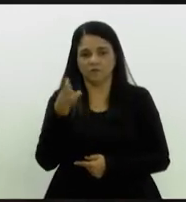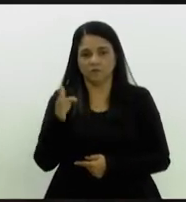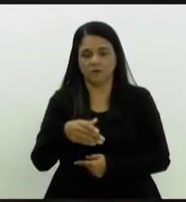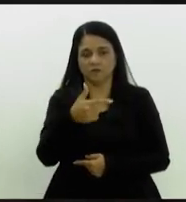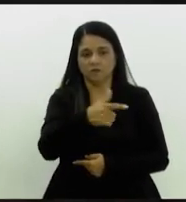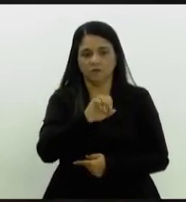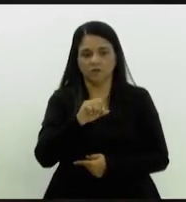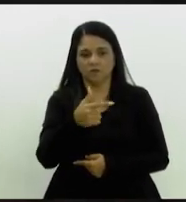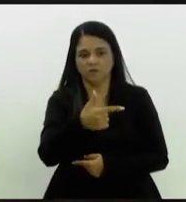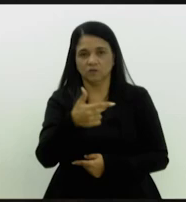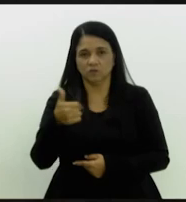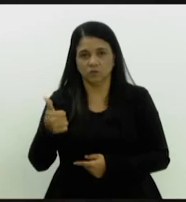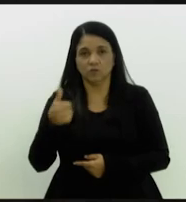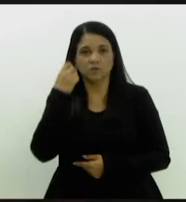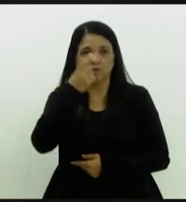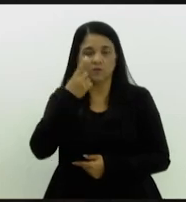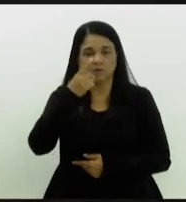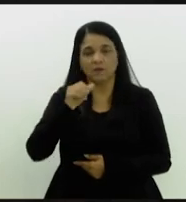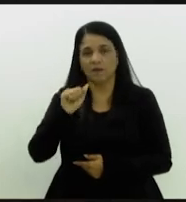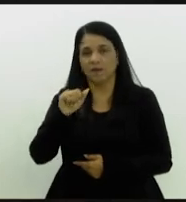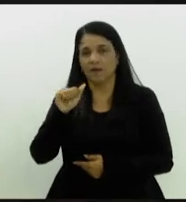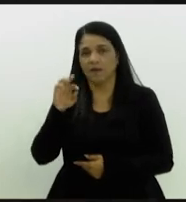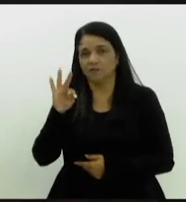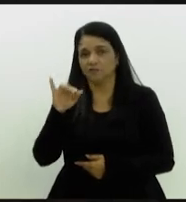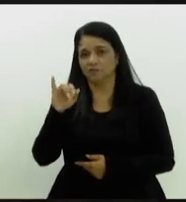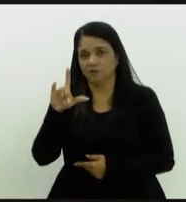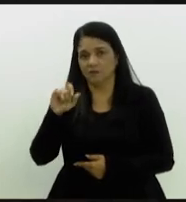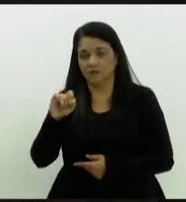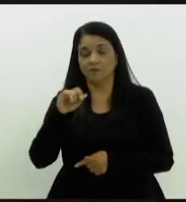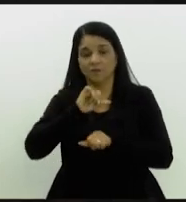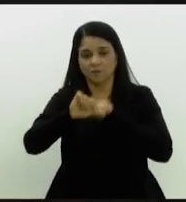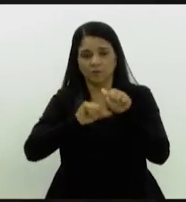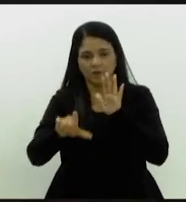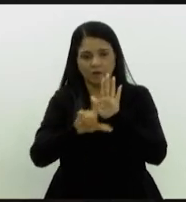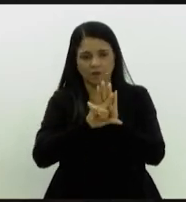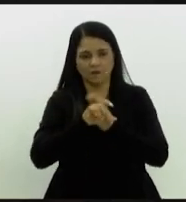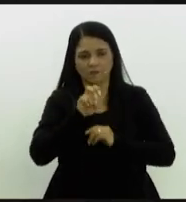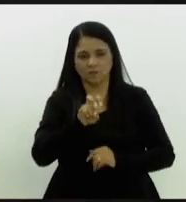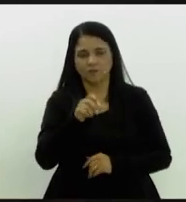4983/2021, de autoria do deputado Átila Nunes, que altera a lei número